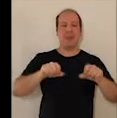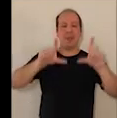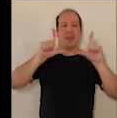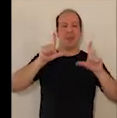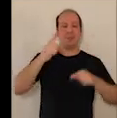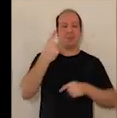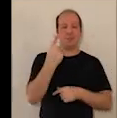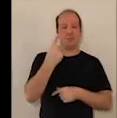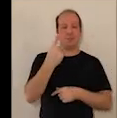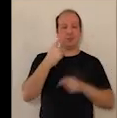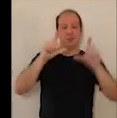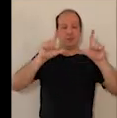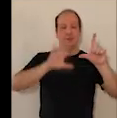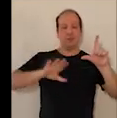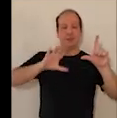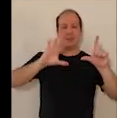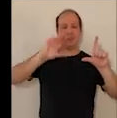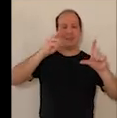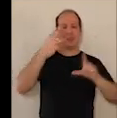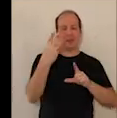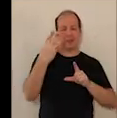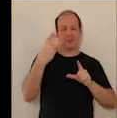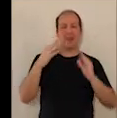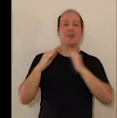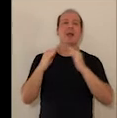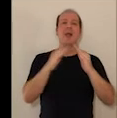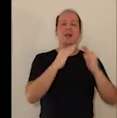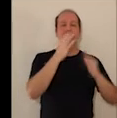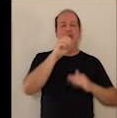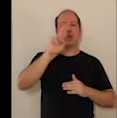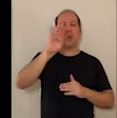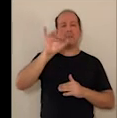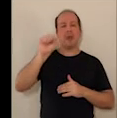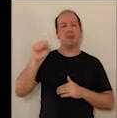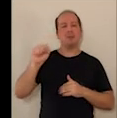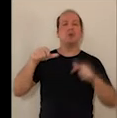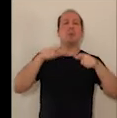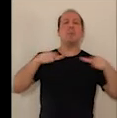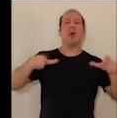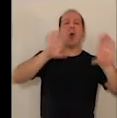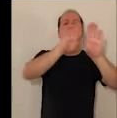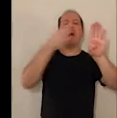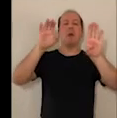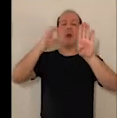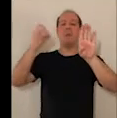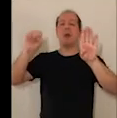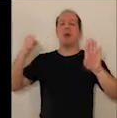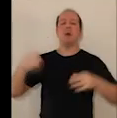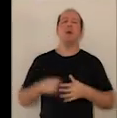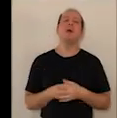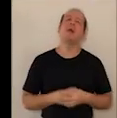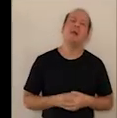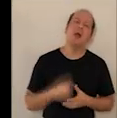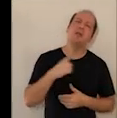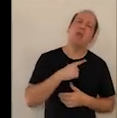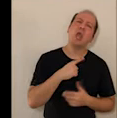3. Casa de Corbaccio. Sala mobiliada com simplicidade. Armários e arcas. Alguma